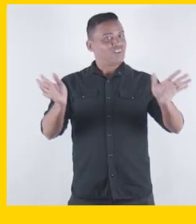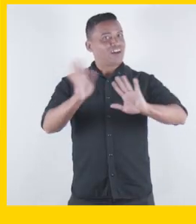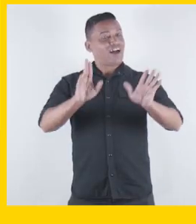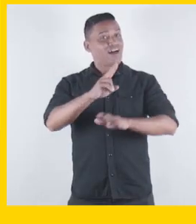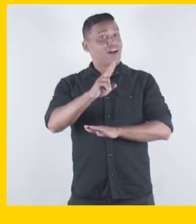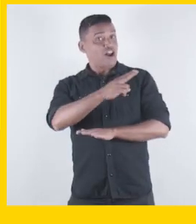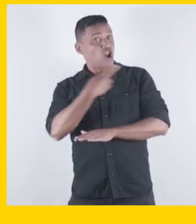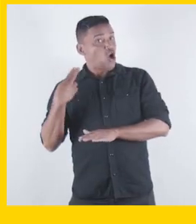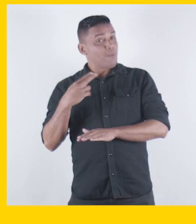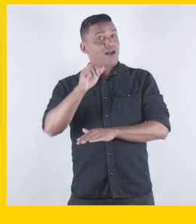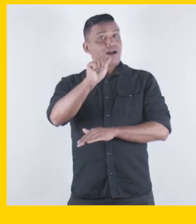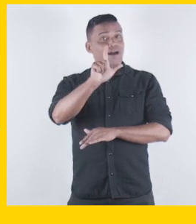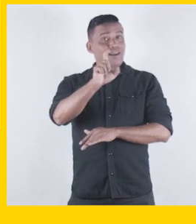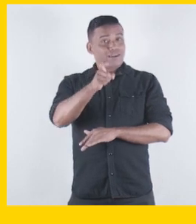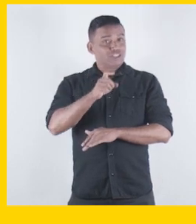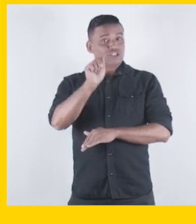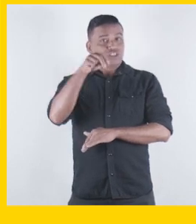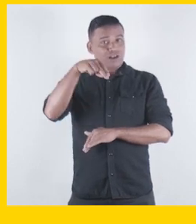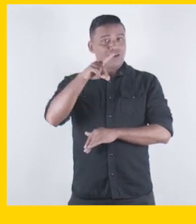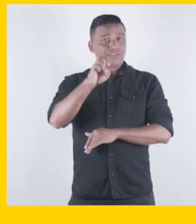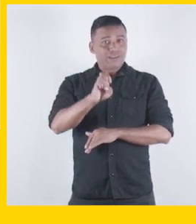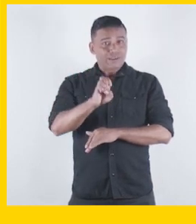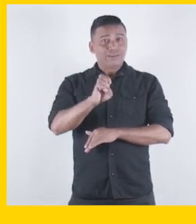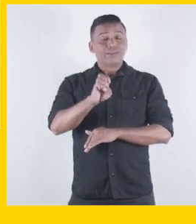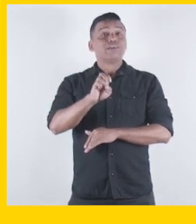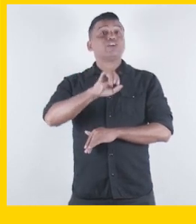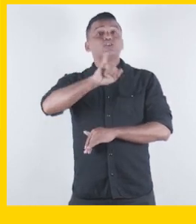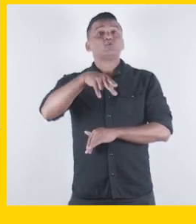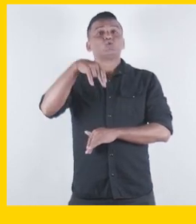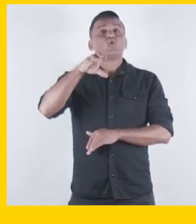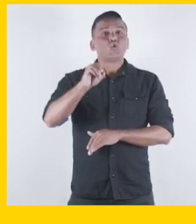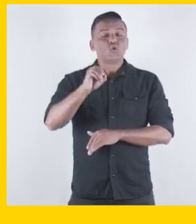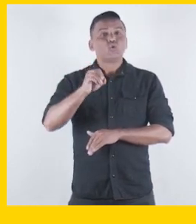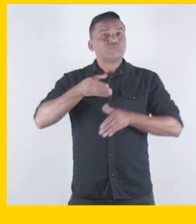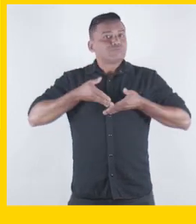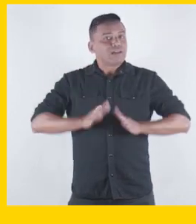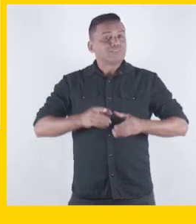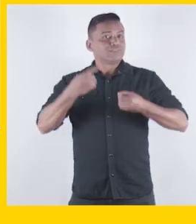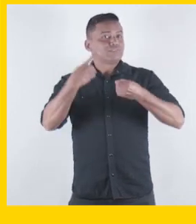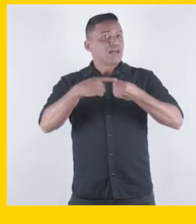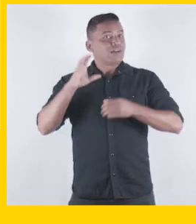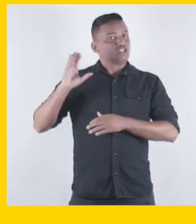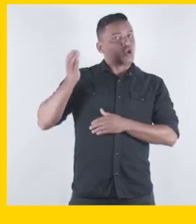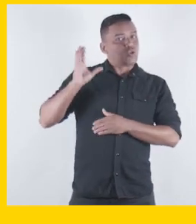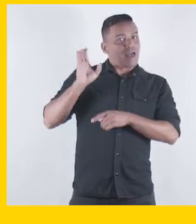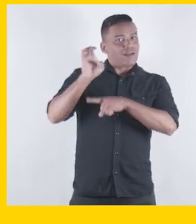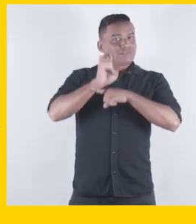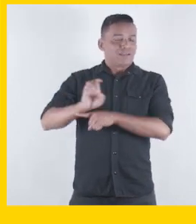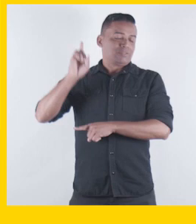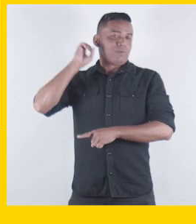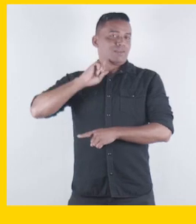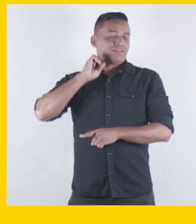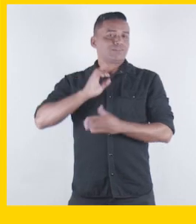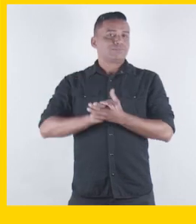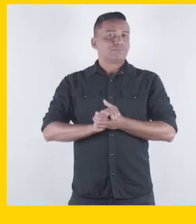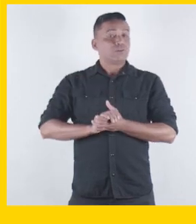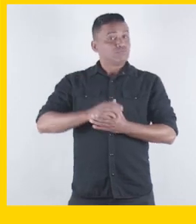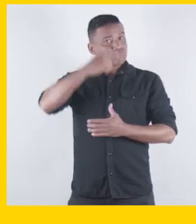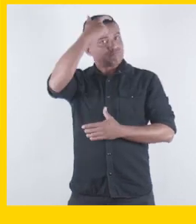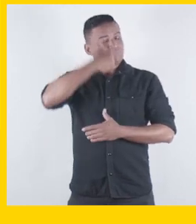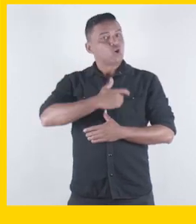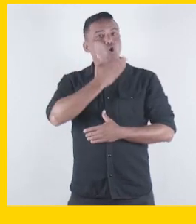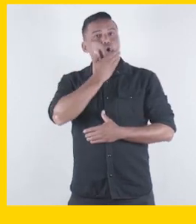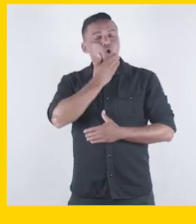nome é Alexandre Júnior, sou um artista natural de Contagem, Minas Gerais. Sou um homem pardo,